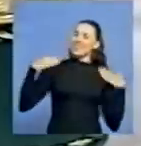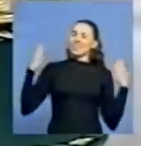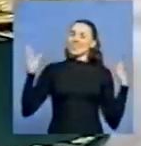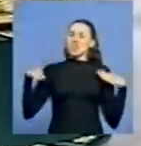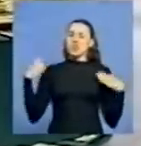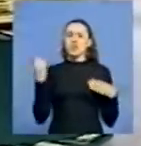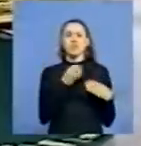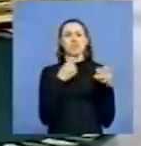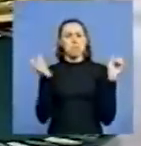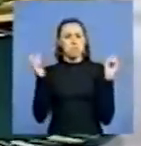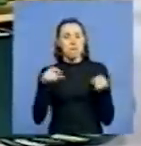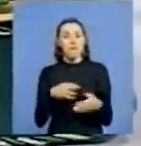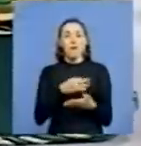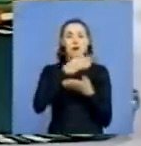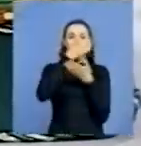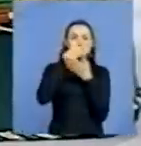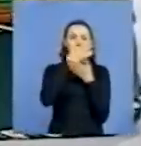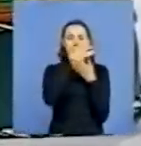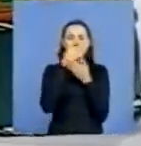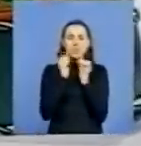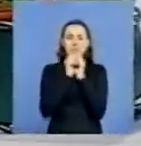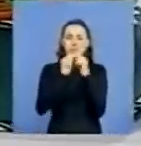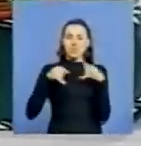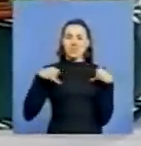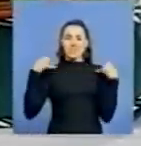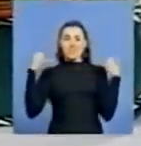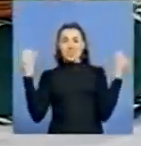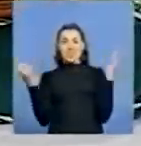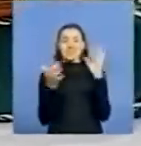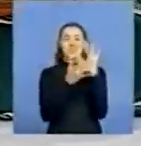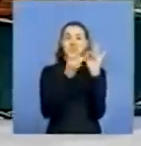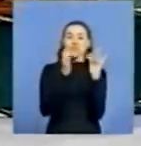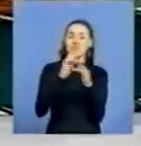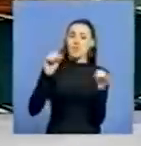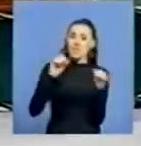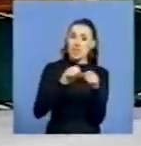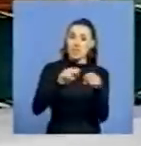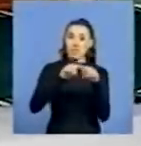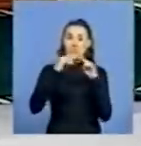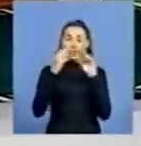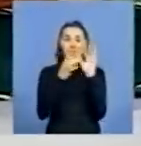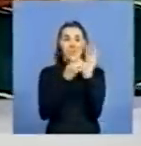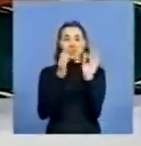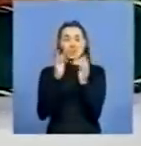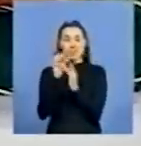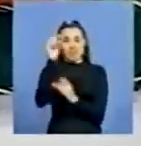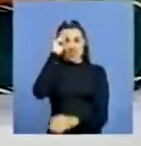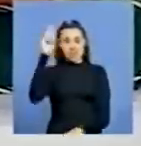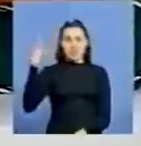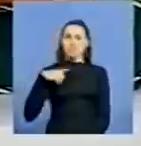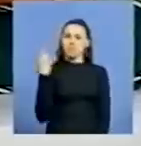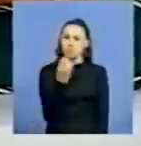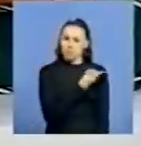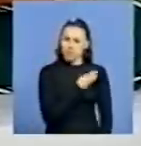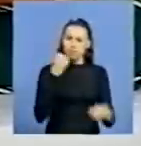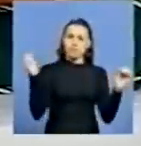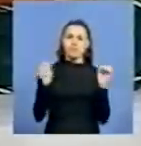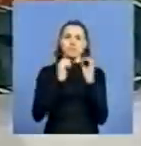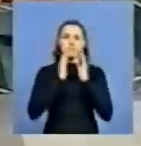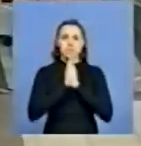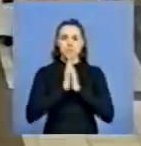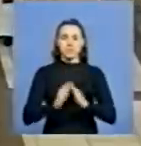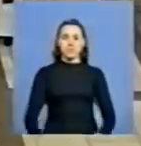de participar da vossa vida. Por Cristo nosso Senhor. Amém. Amém.